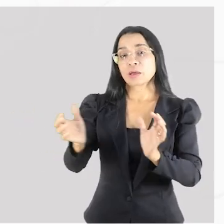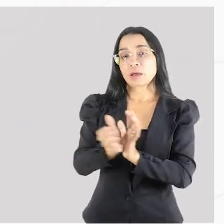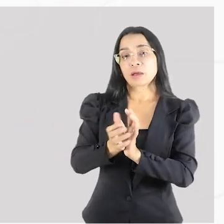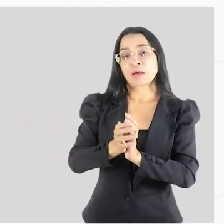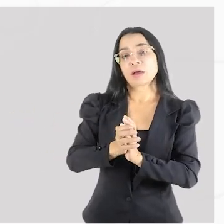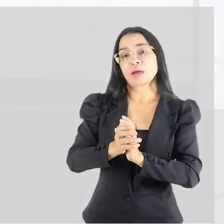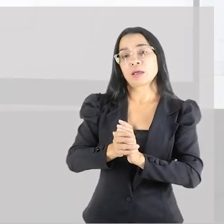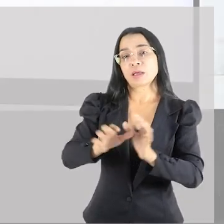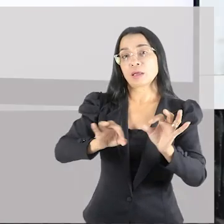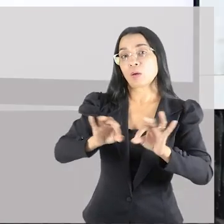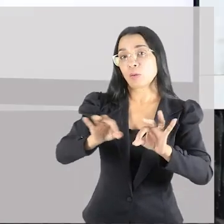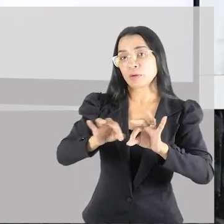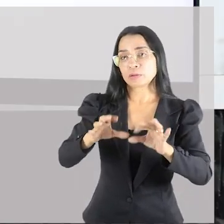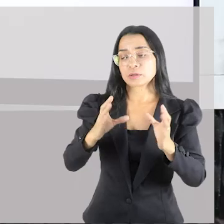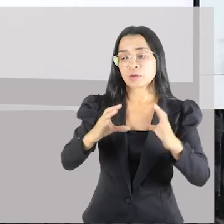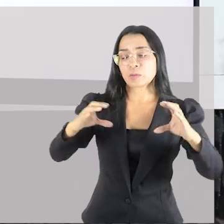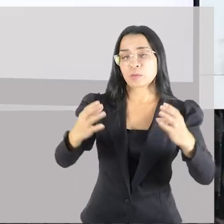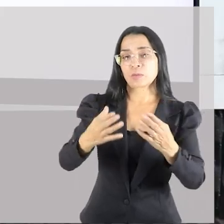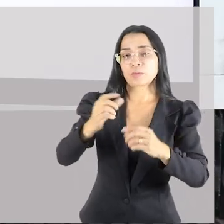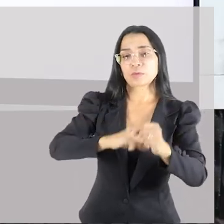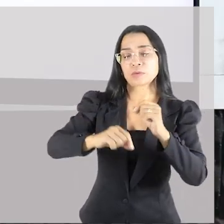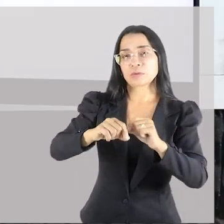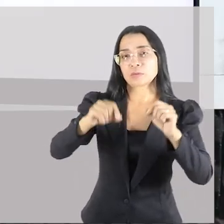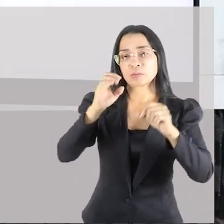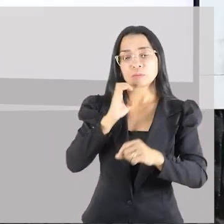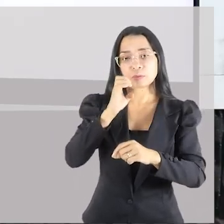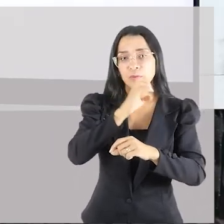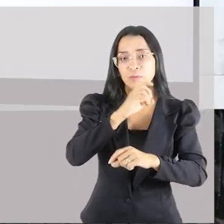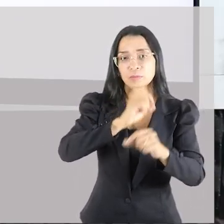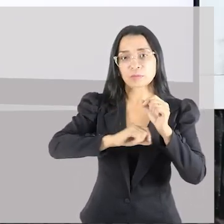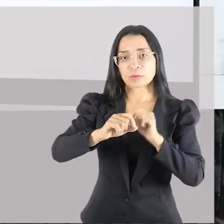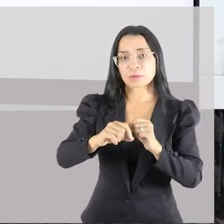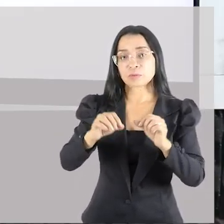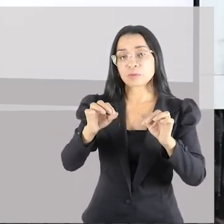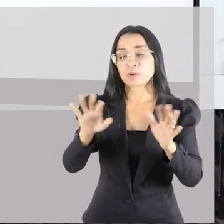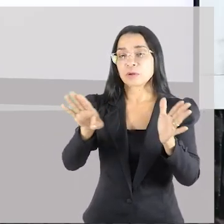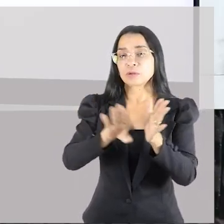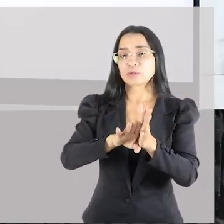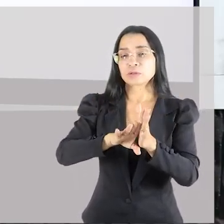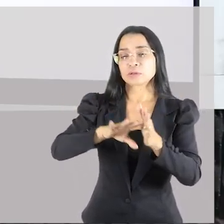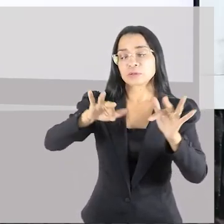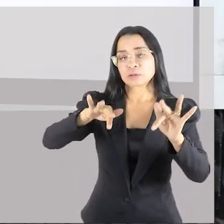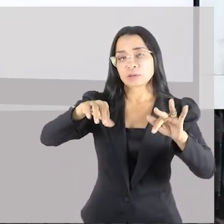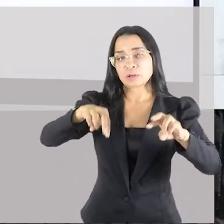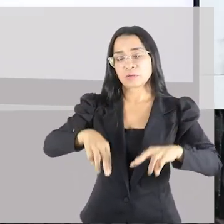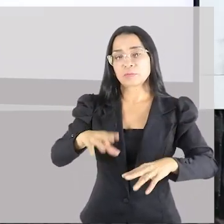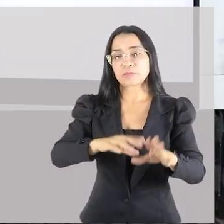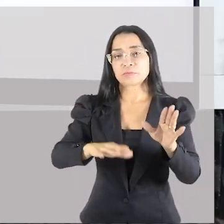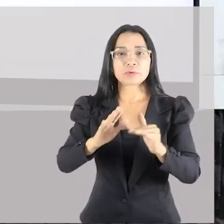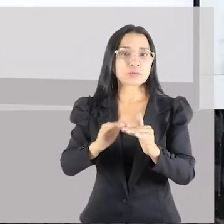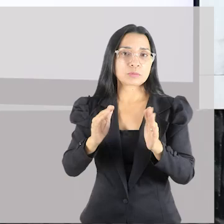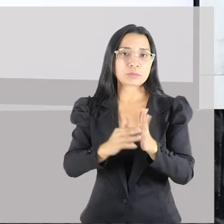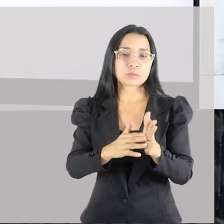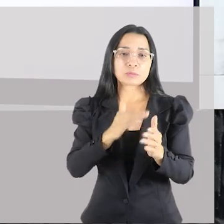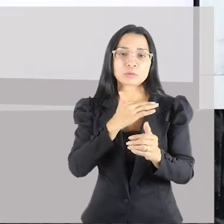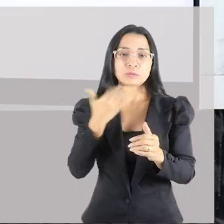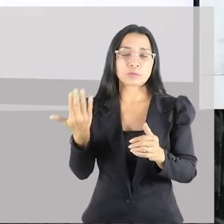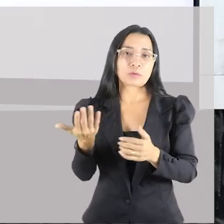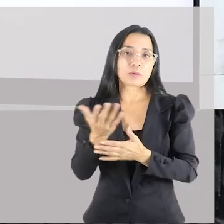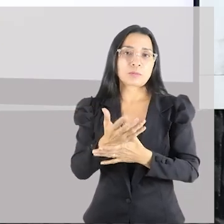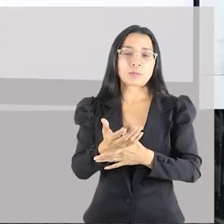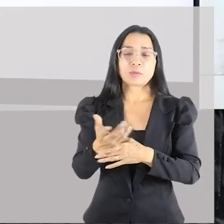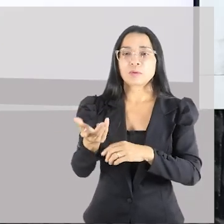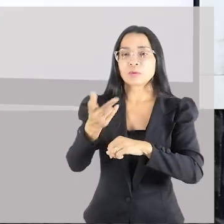final. Frei Caneca, que era um dos que estavam à frente, né, todos eles têm uma morte, né, em praça